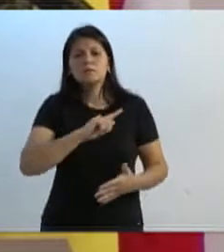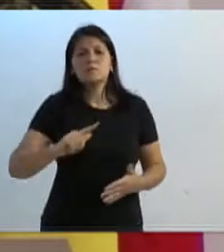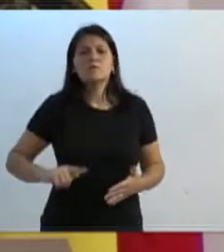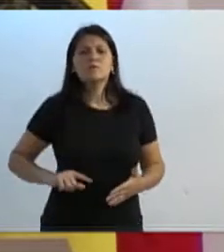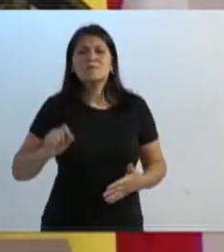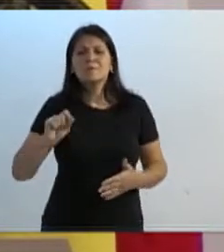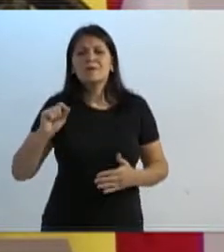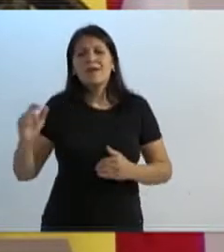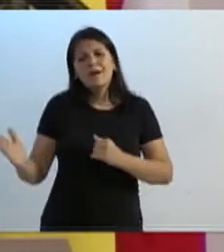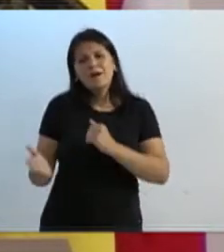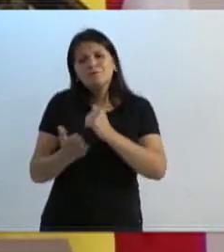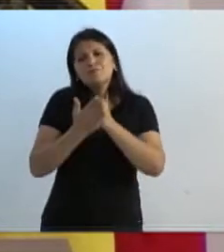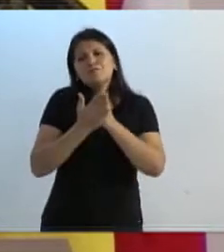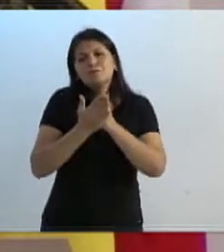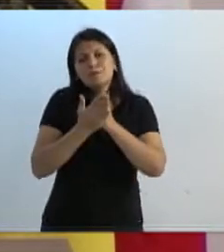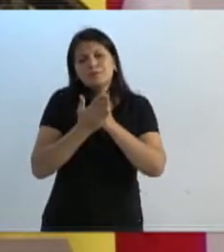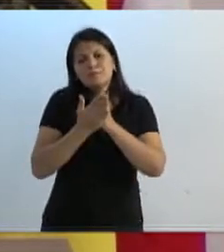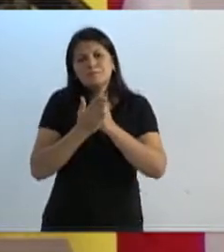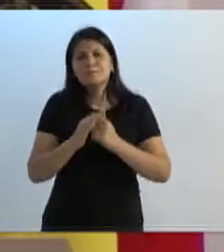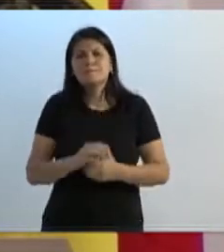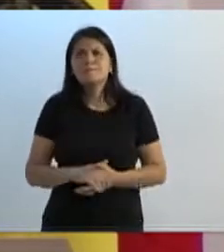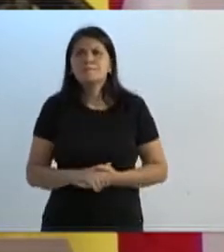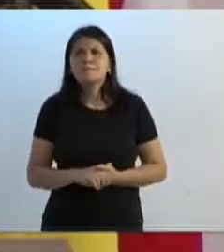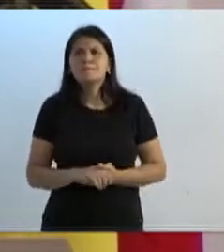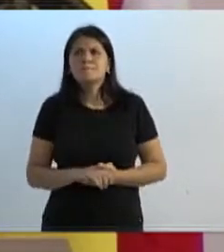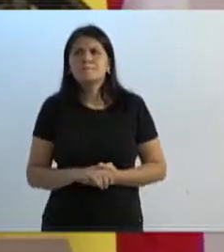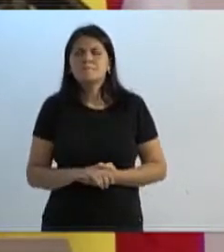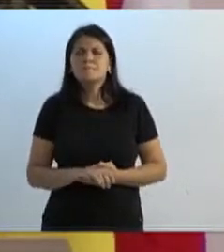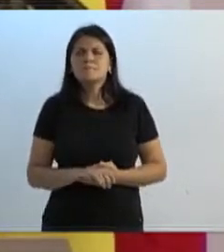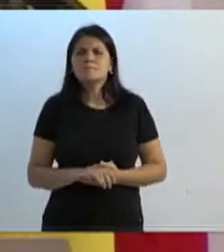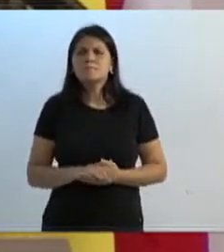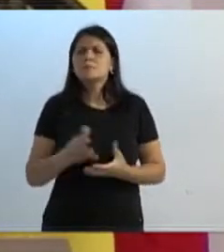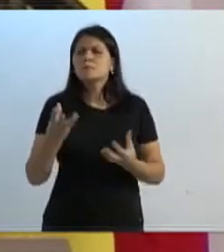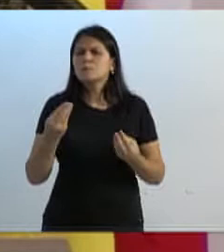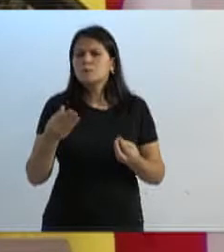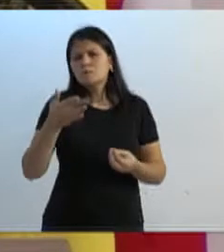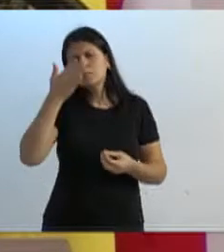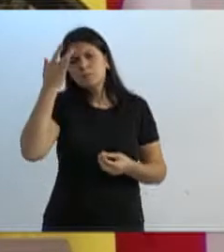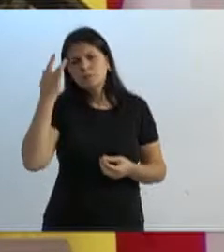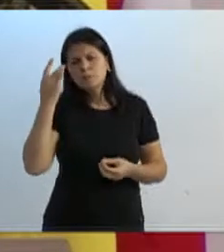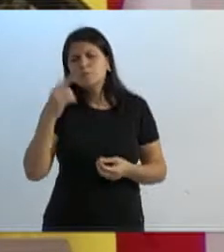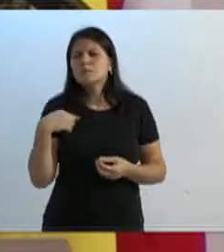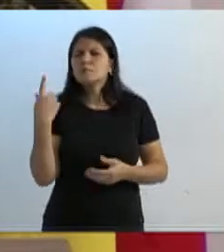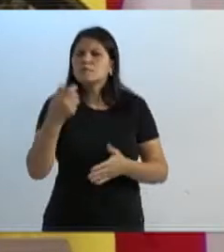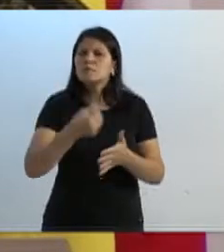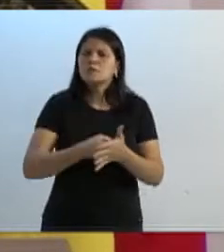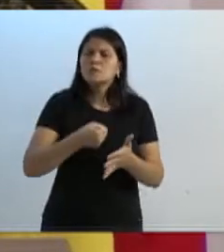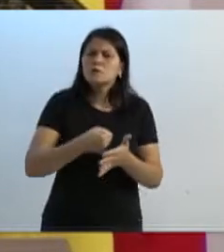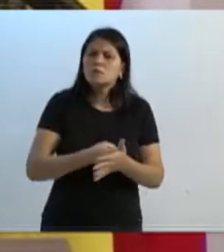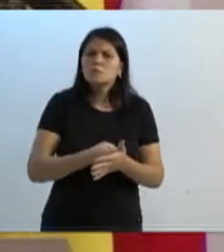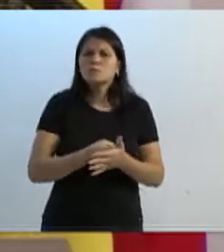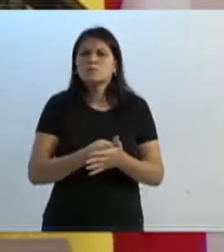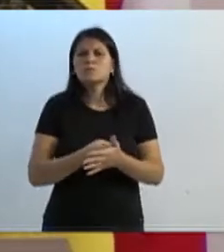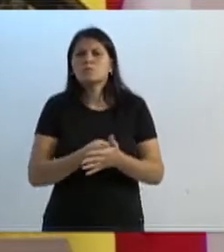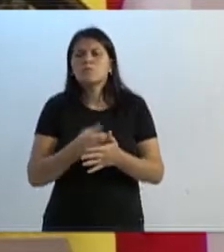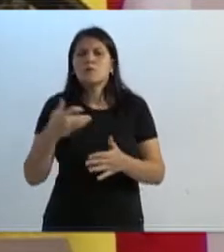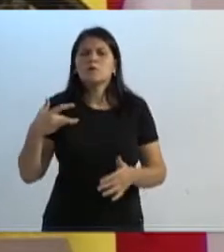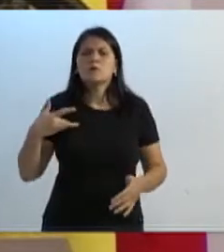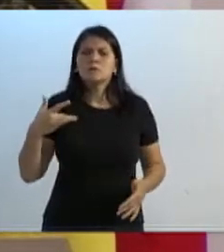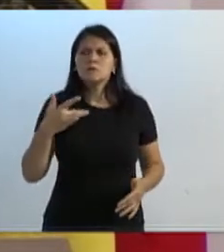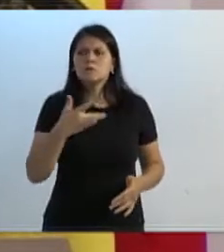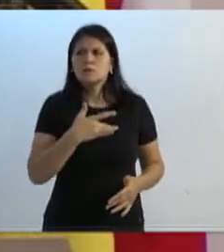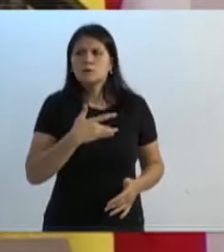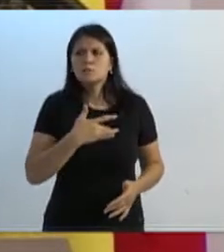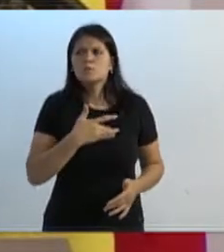ajudar a intervir numa situação. Muitas pessoas, durante essas nossas lutas em relação à saúde, a questão